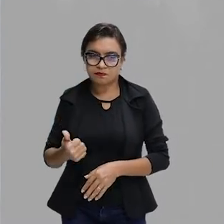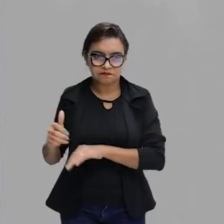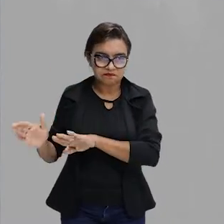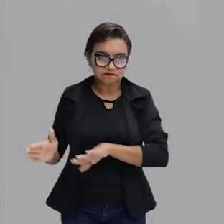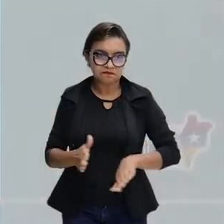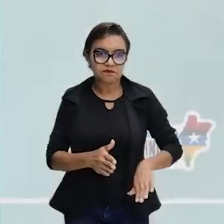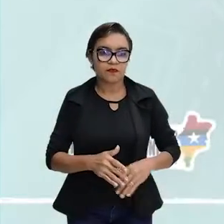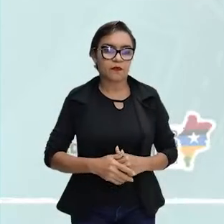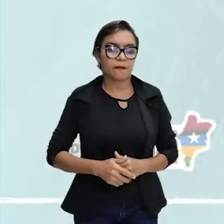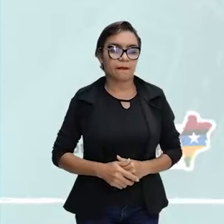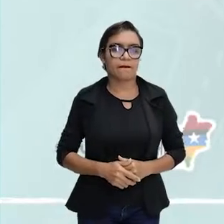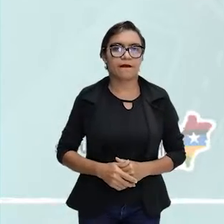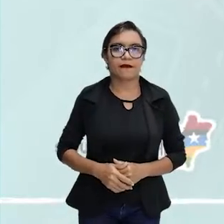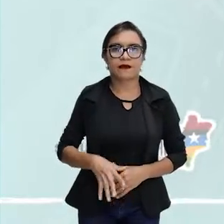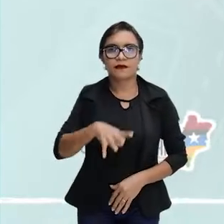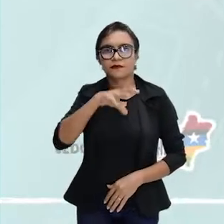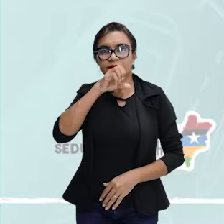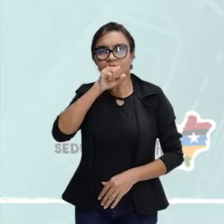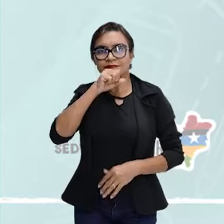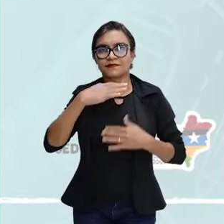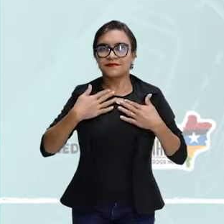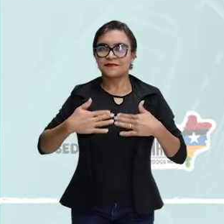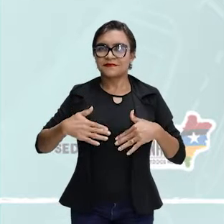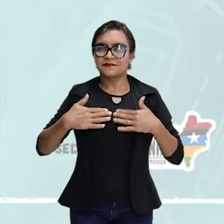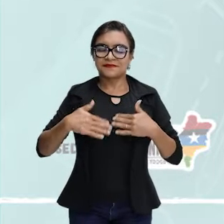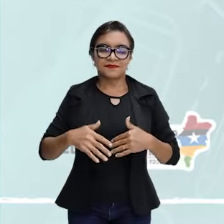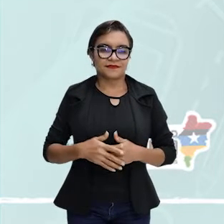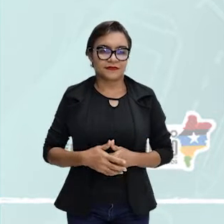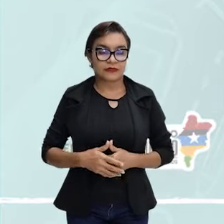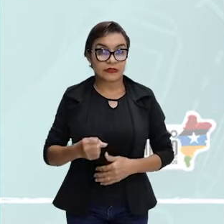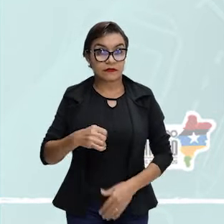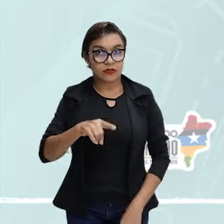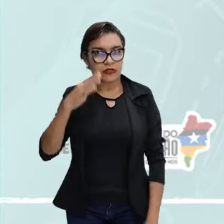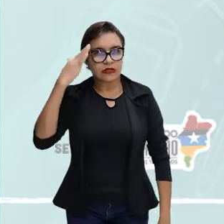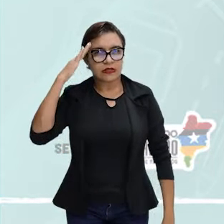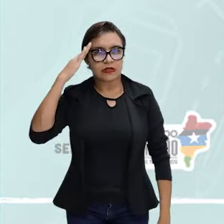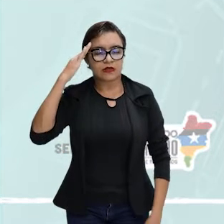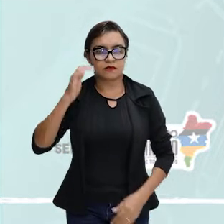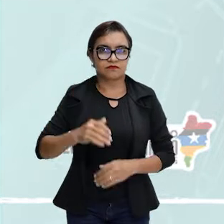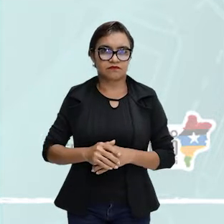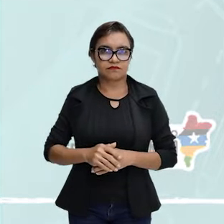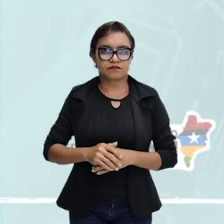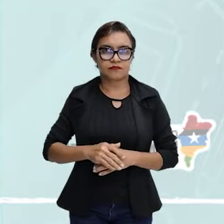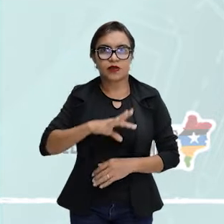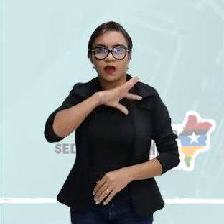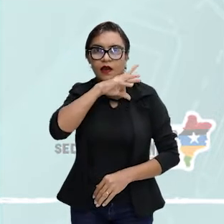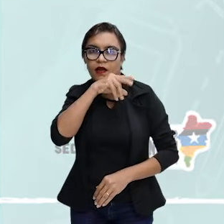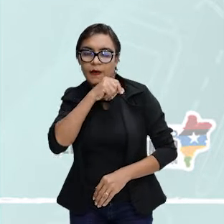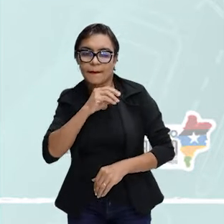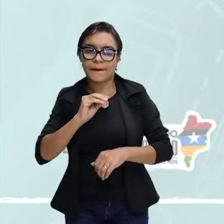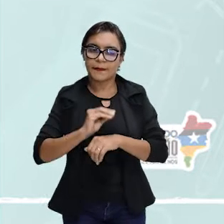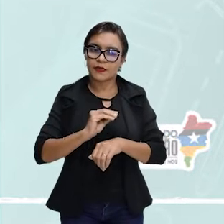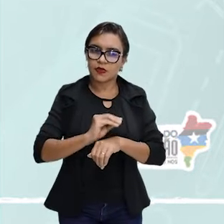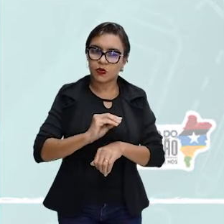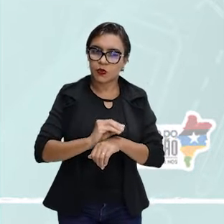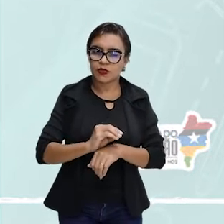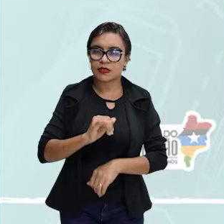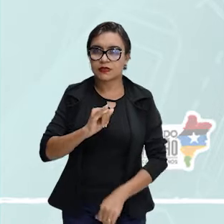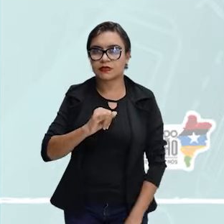Respira. Se tu entendeu, eu sei que entendeu. A pecuária intensiva, isso aqui é só um